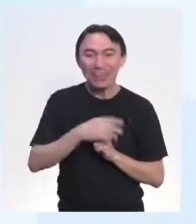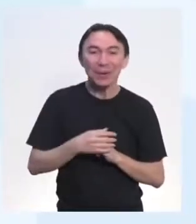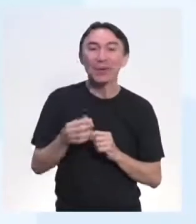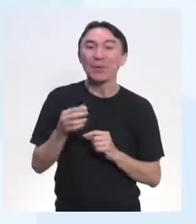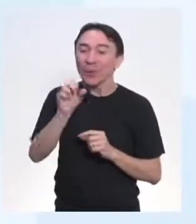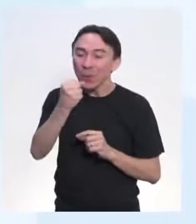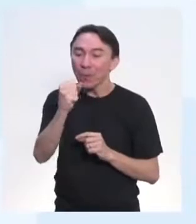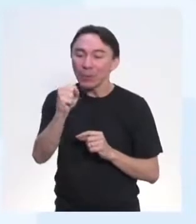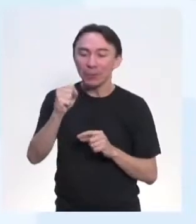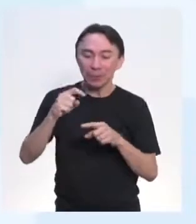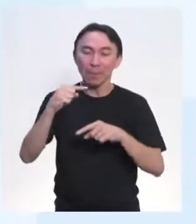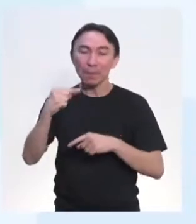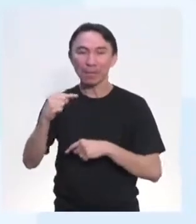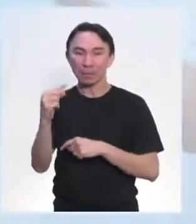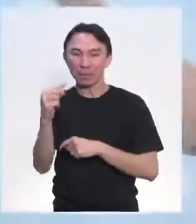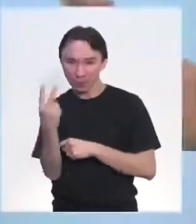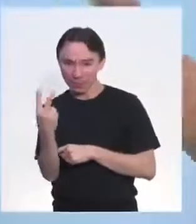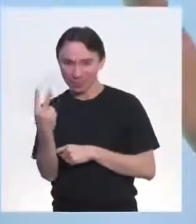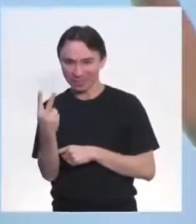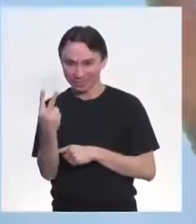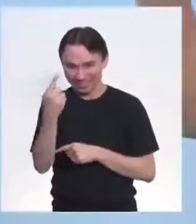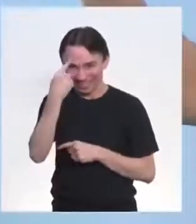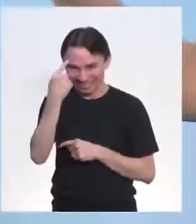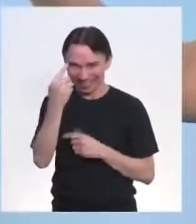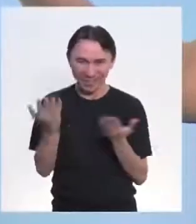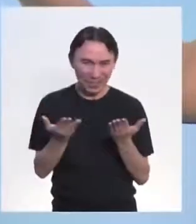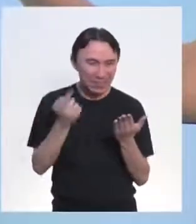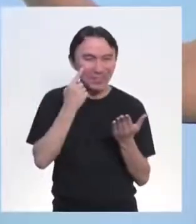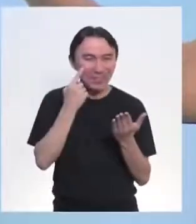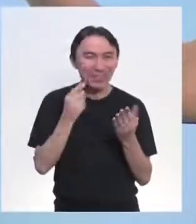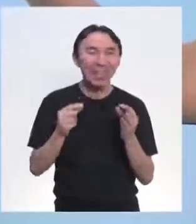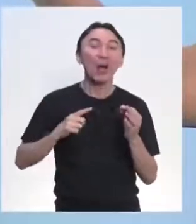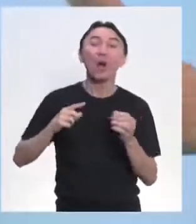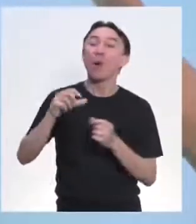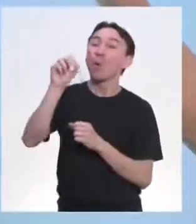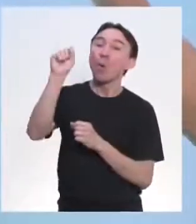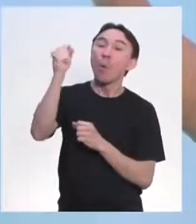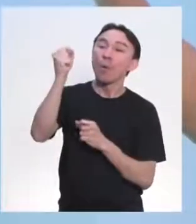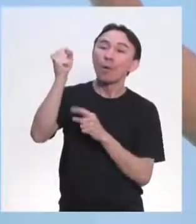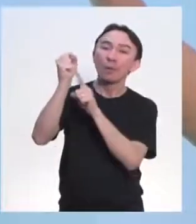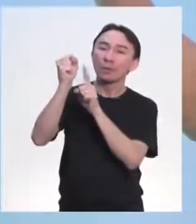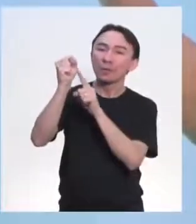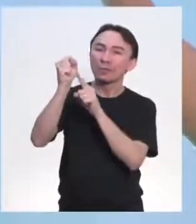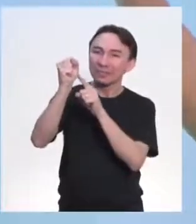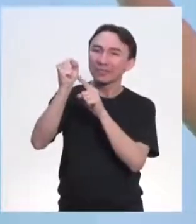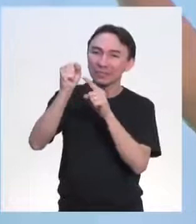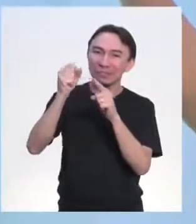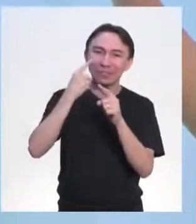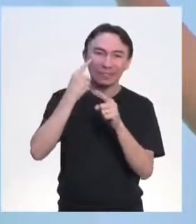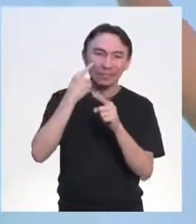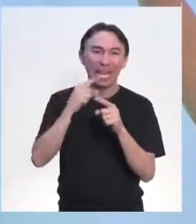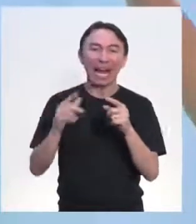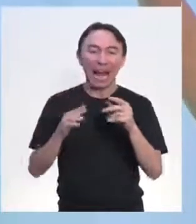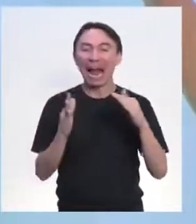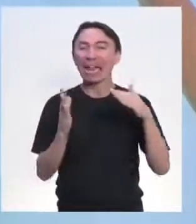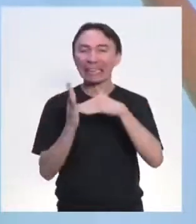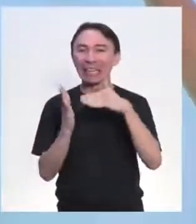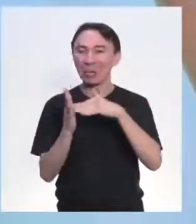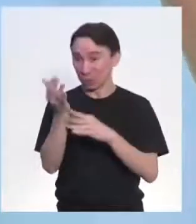maior do que o 2 fatorial, eu vou desenvolver o 8 do numerador até no